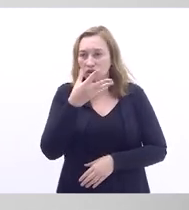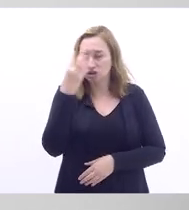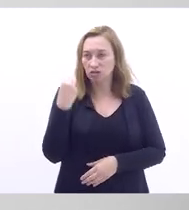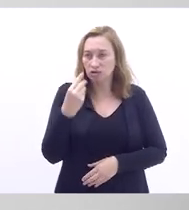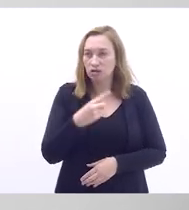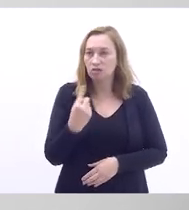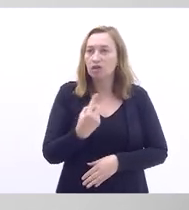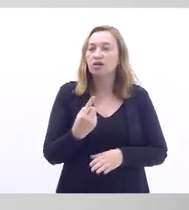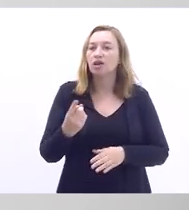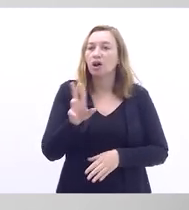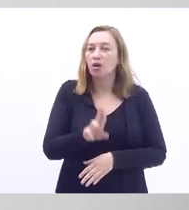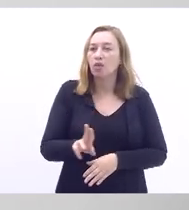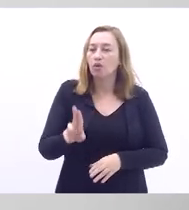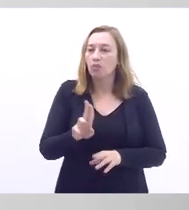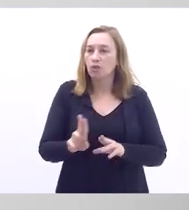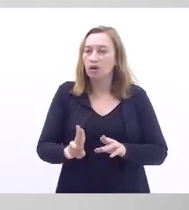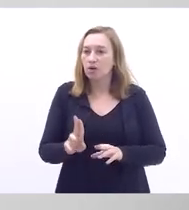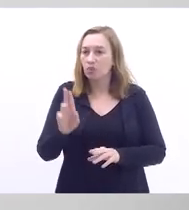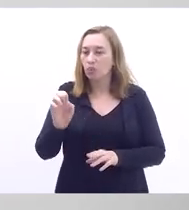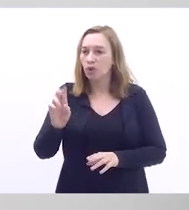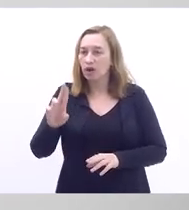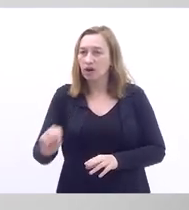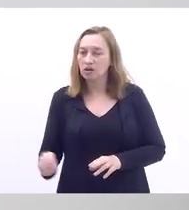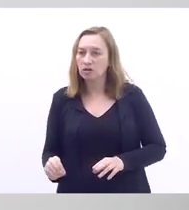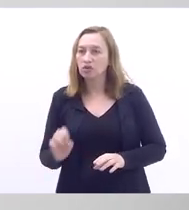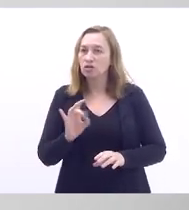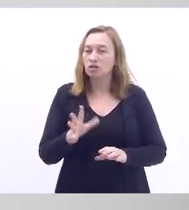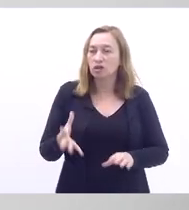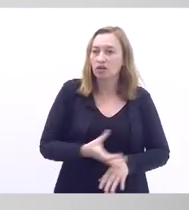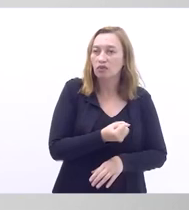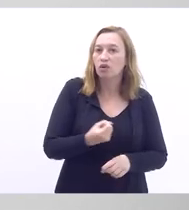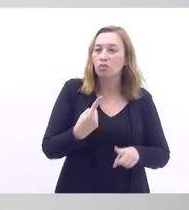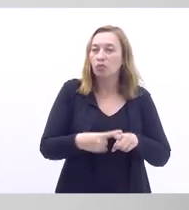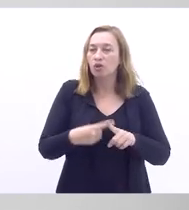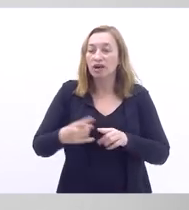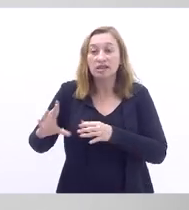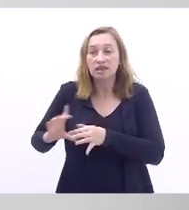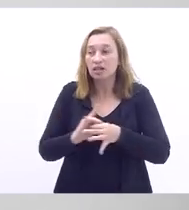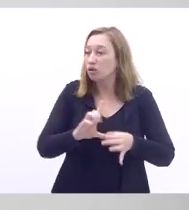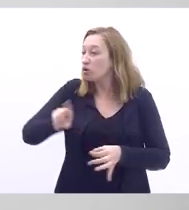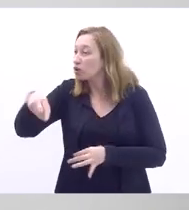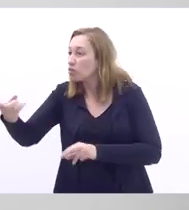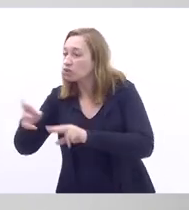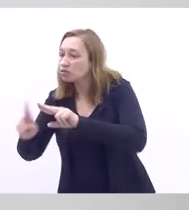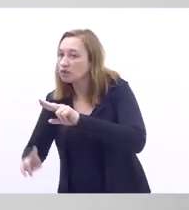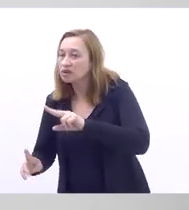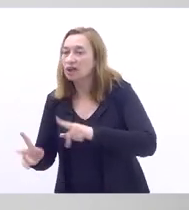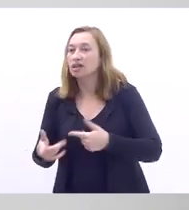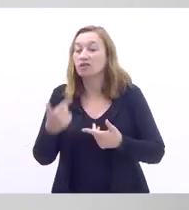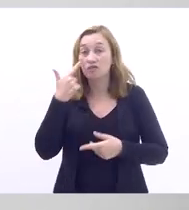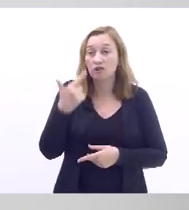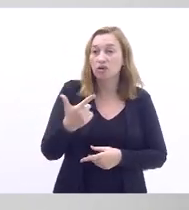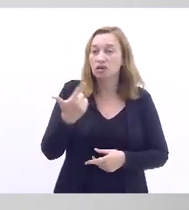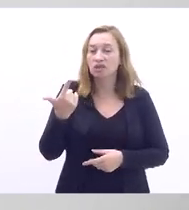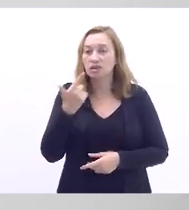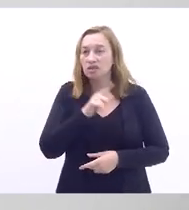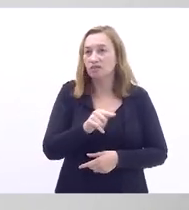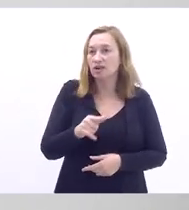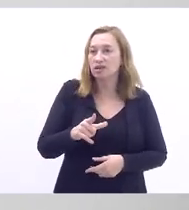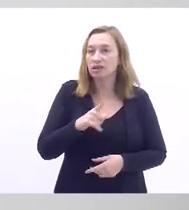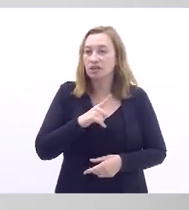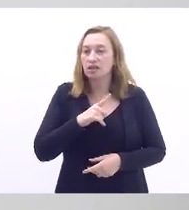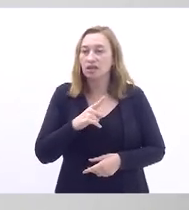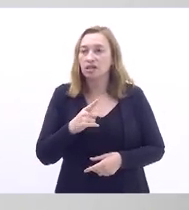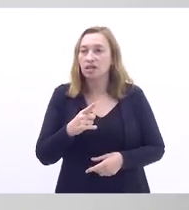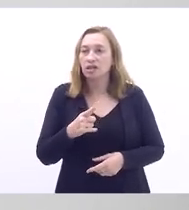ao o Enzo só conseguiu se salvar porque pegou o caminho da Corporação que viram que se tivessem se quisessem ter algum tipo de vantagem